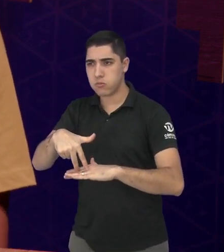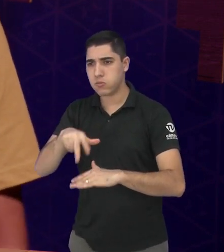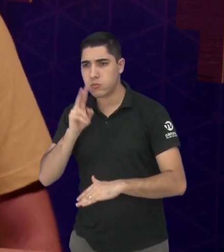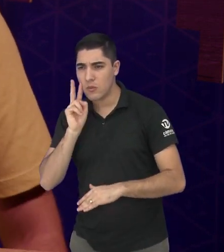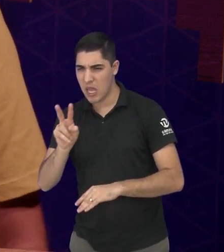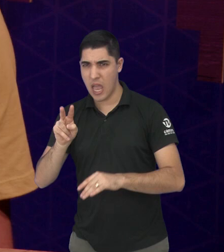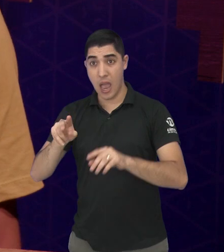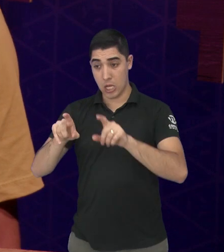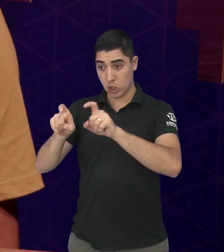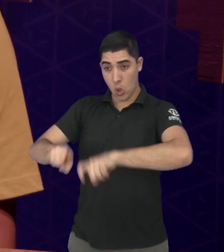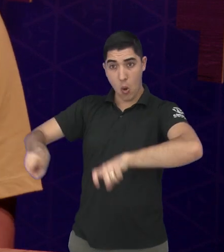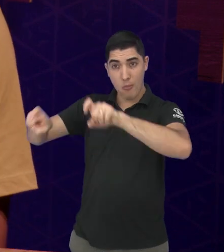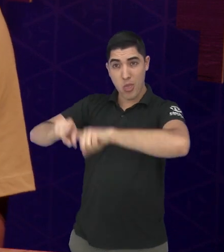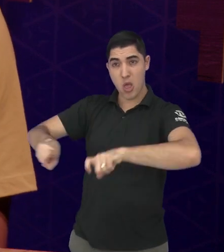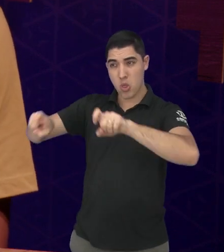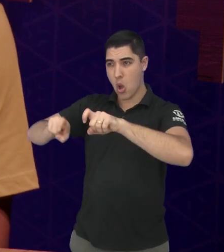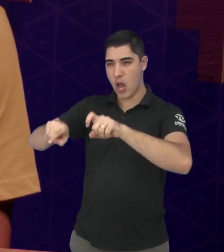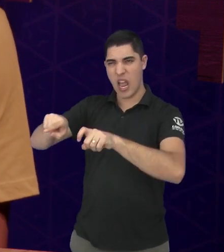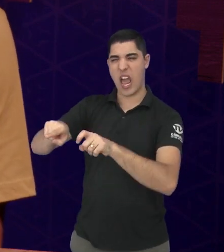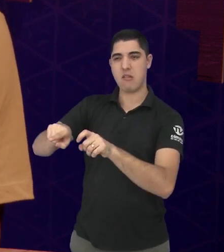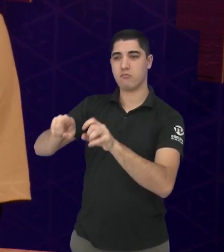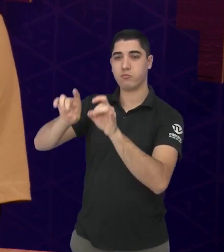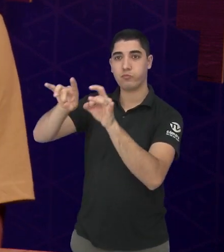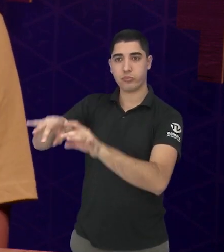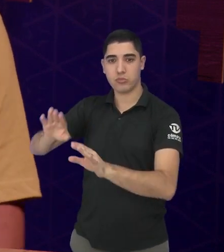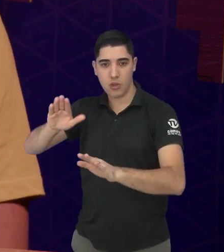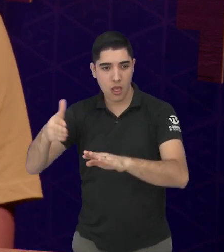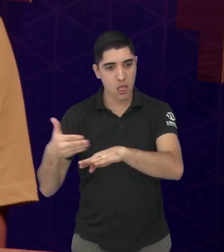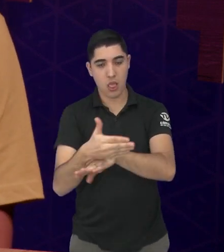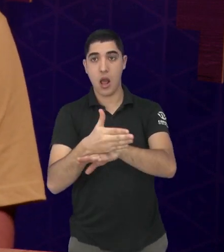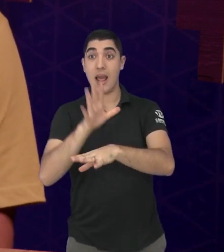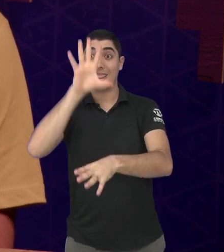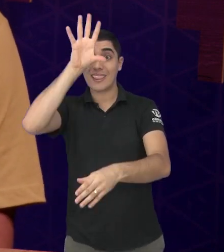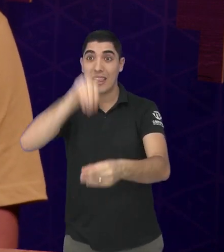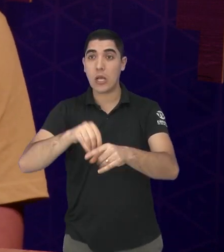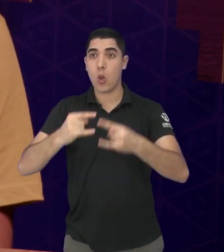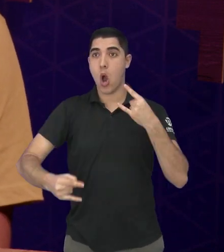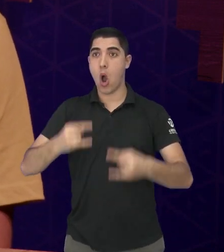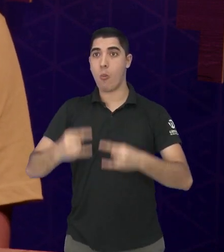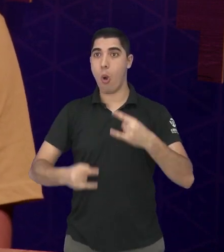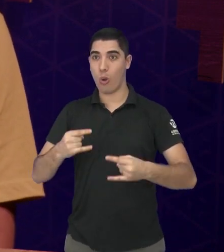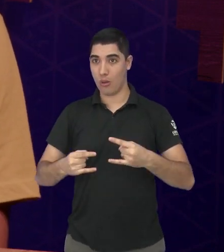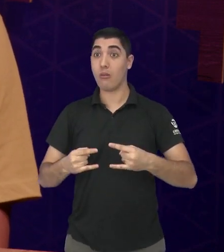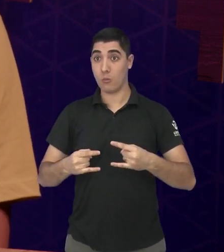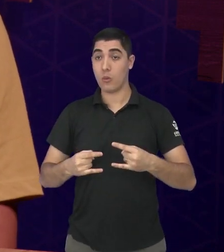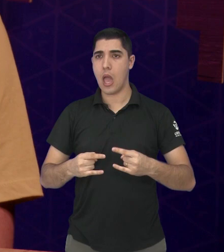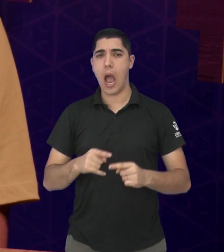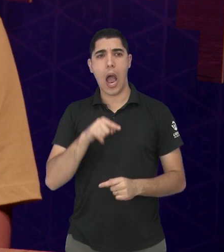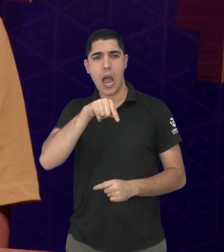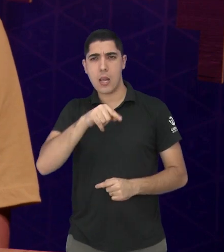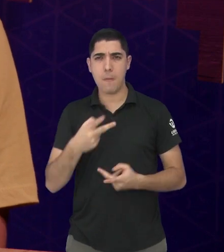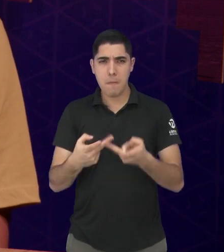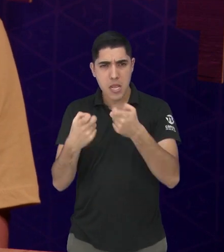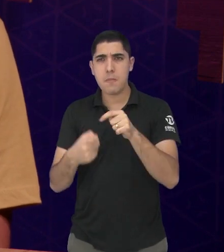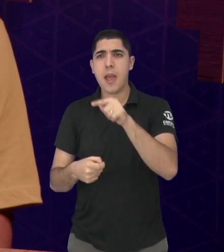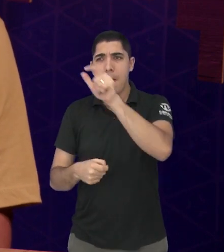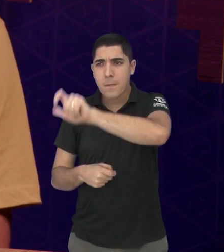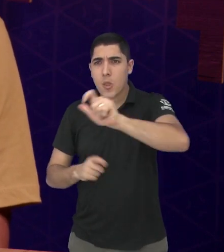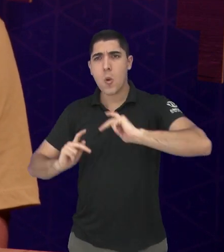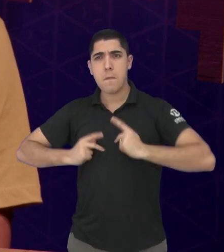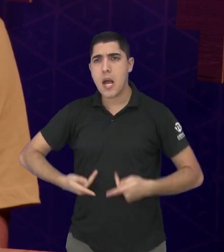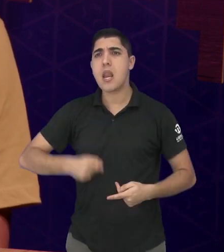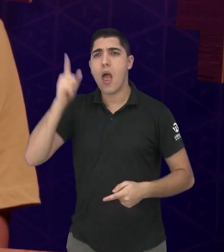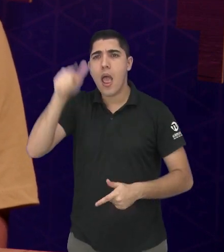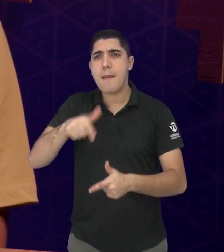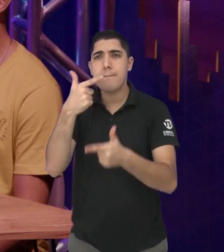das limitações digitais, entra dentro dos robôs, né? E fala, o problema do mundo é o